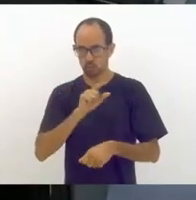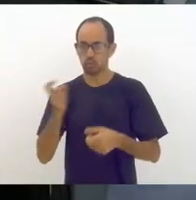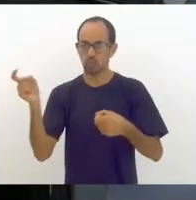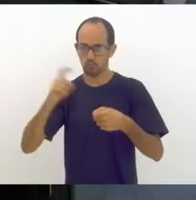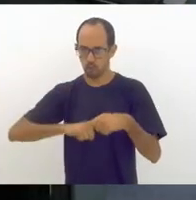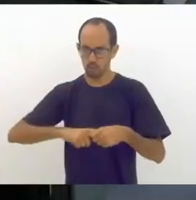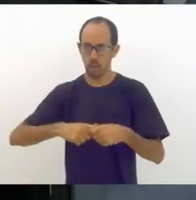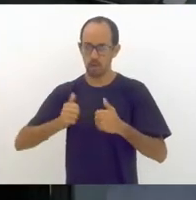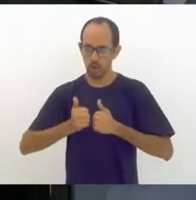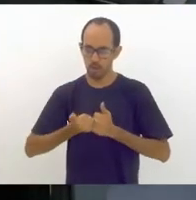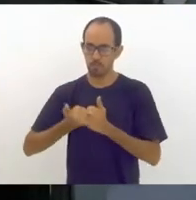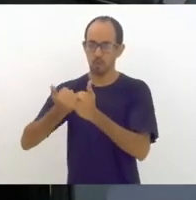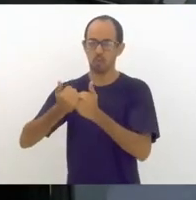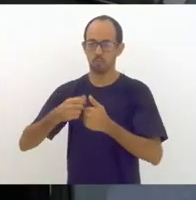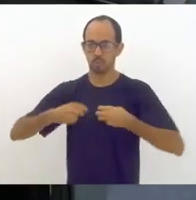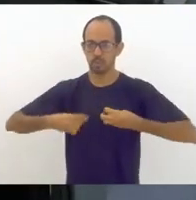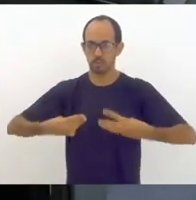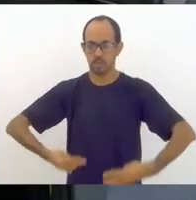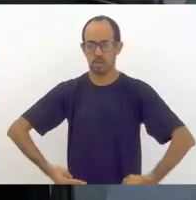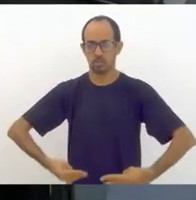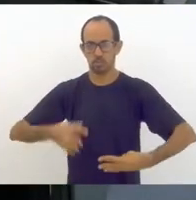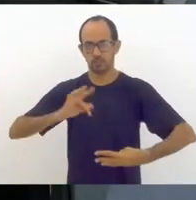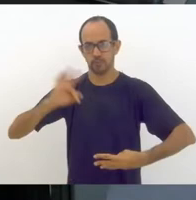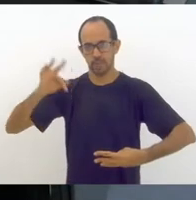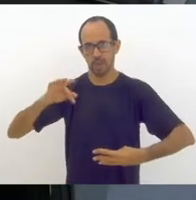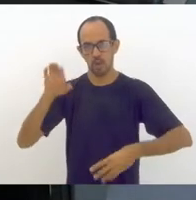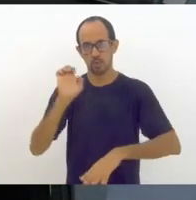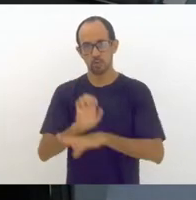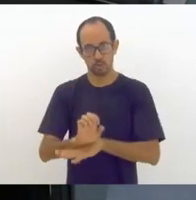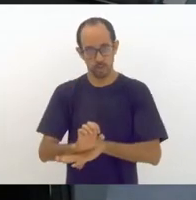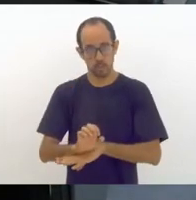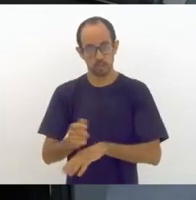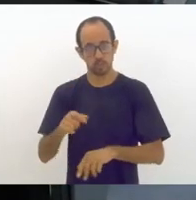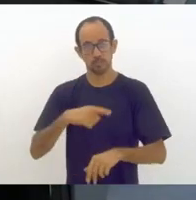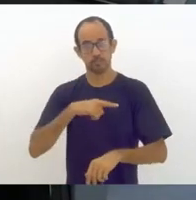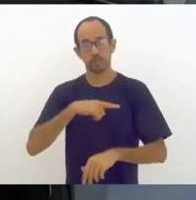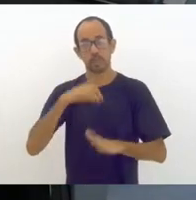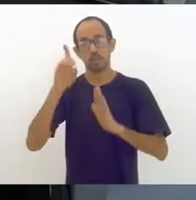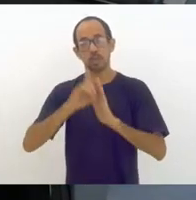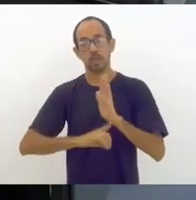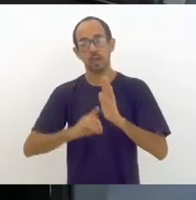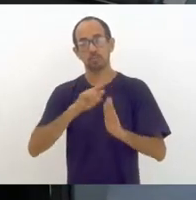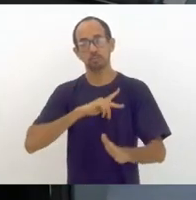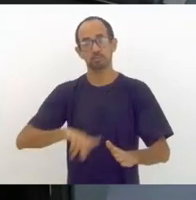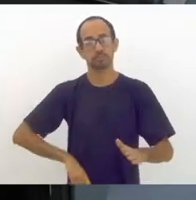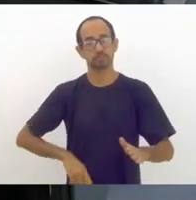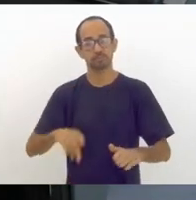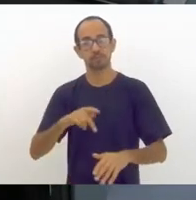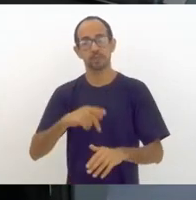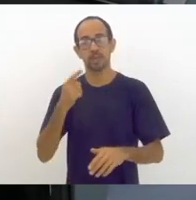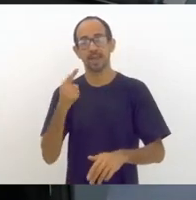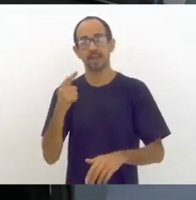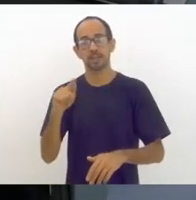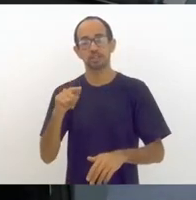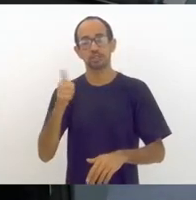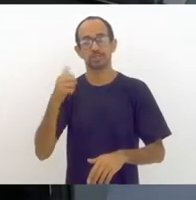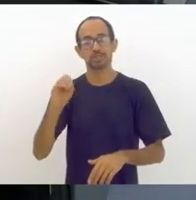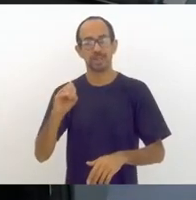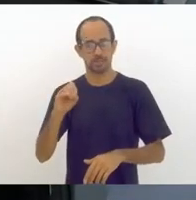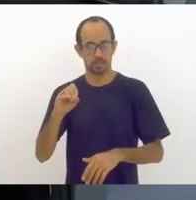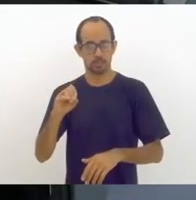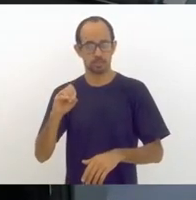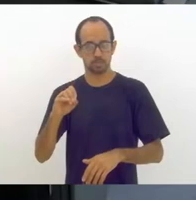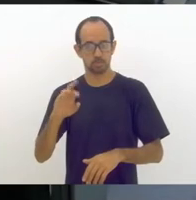do Ministério Público Federal e Estadual, porque tem um decreto presidencial e tem a lei 9.605, que garante 10 quilômetros, então não é 2.